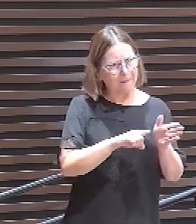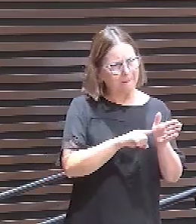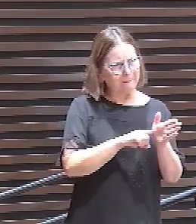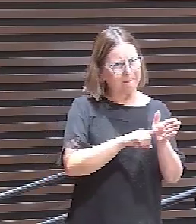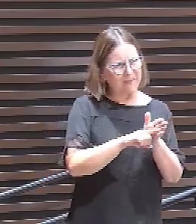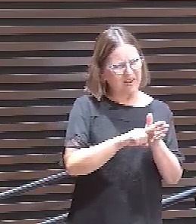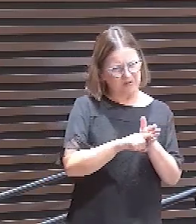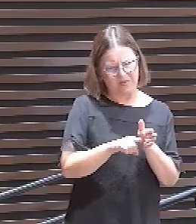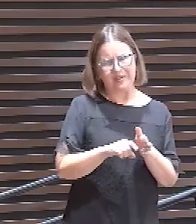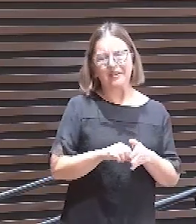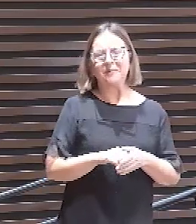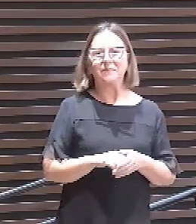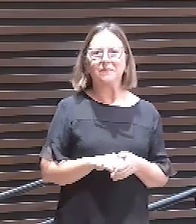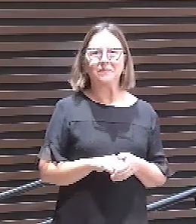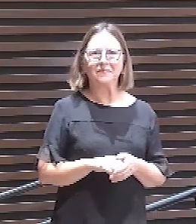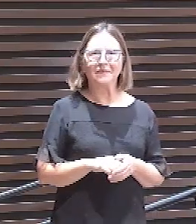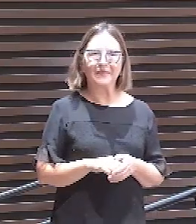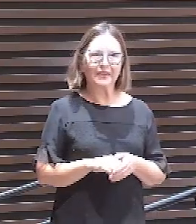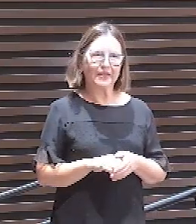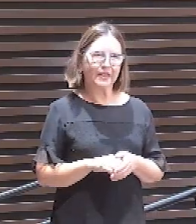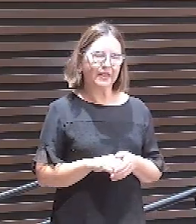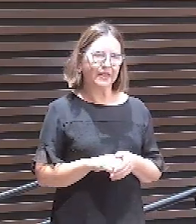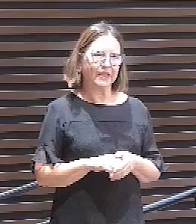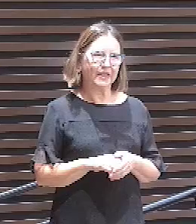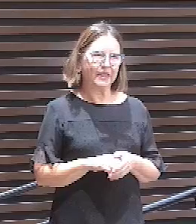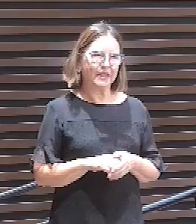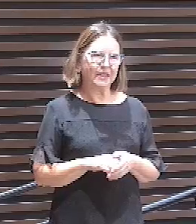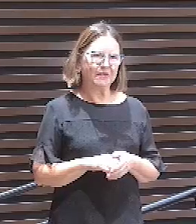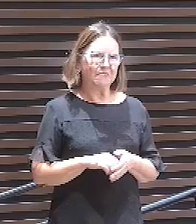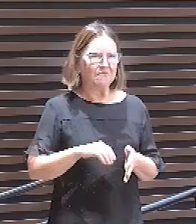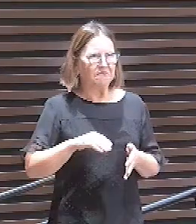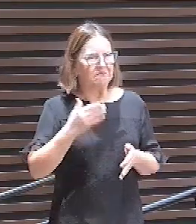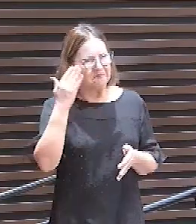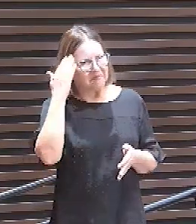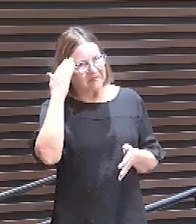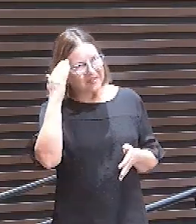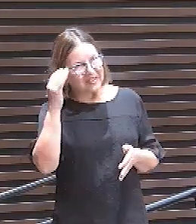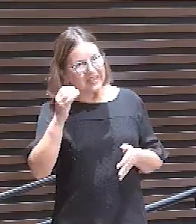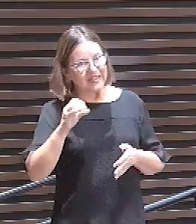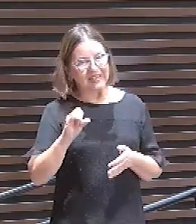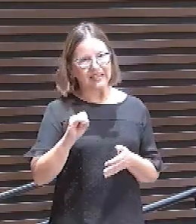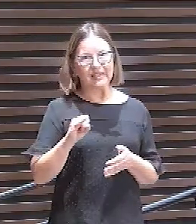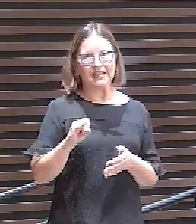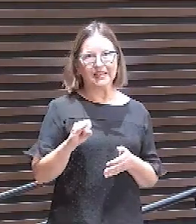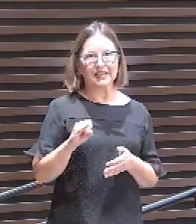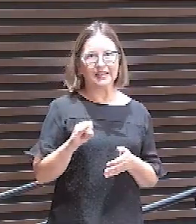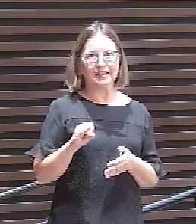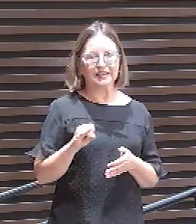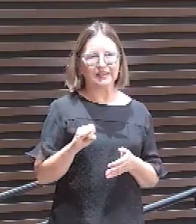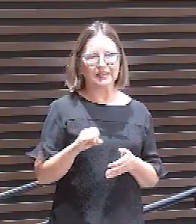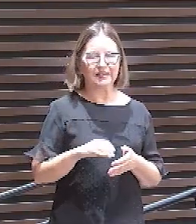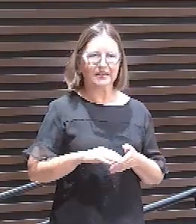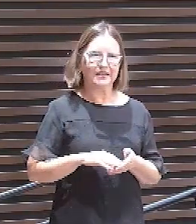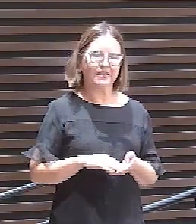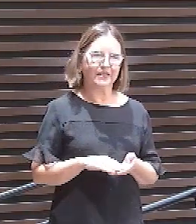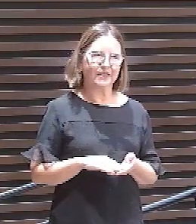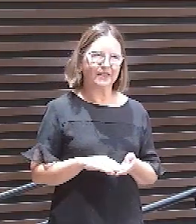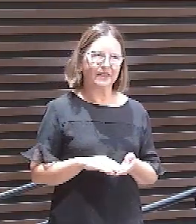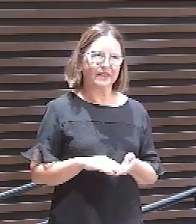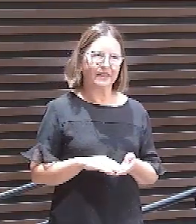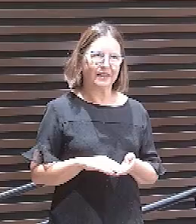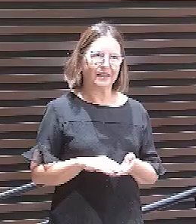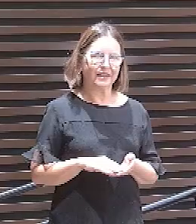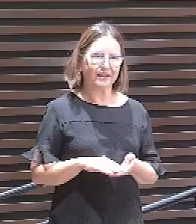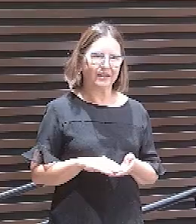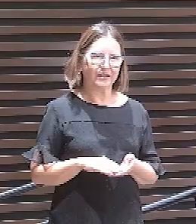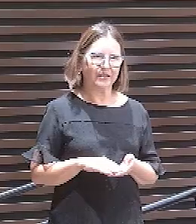aqui com aquele princípio, e ele não morreu, né? Com aquele princípio de Jesus lá